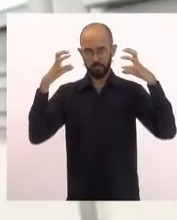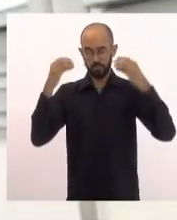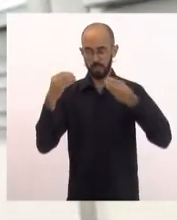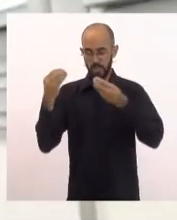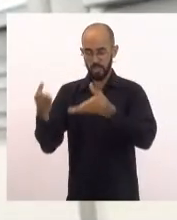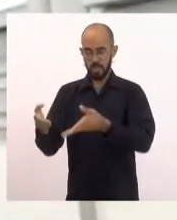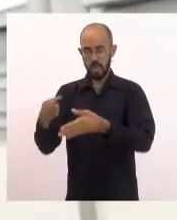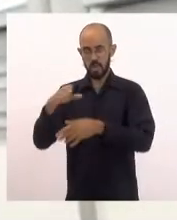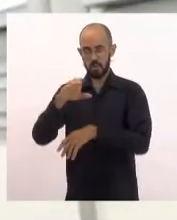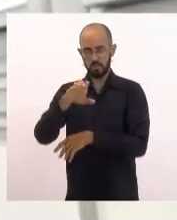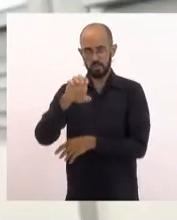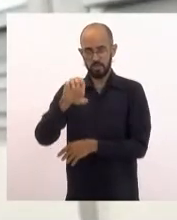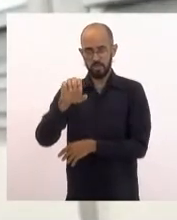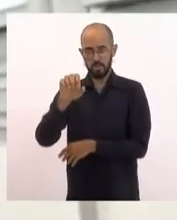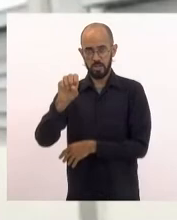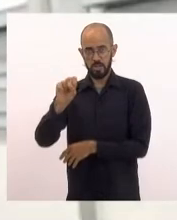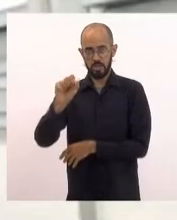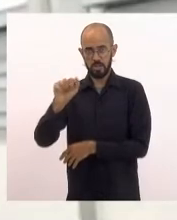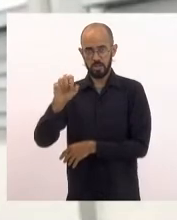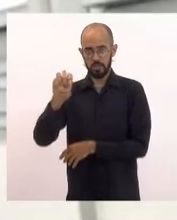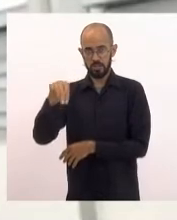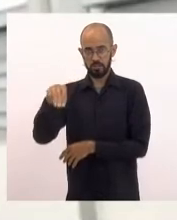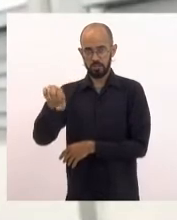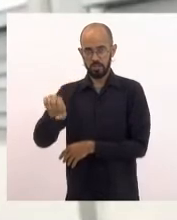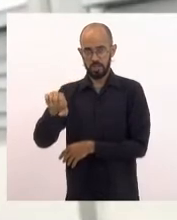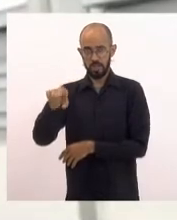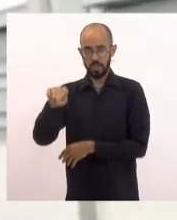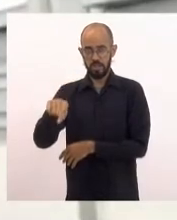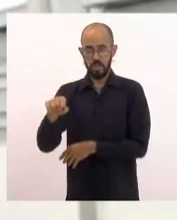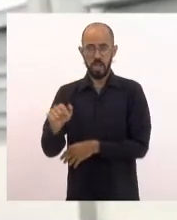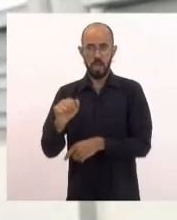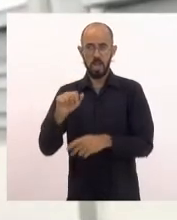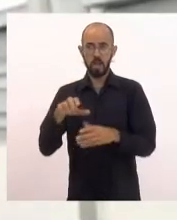ao CEASME, que é um centro de referência